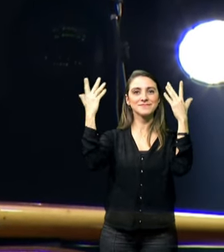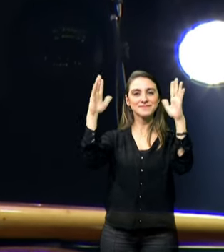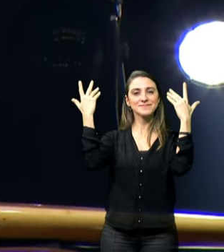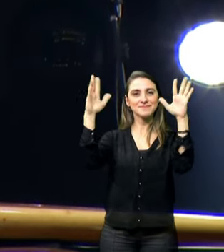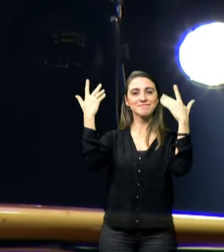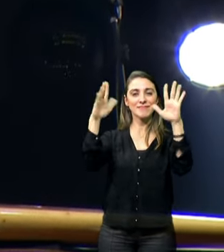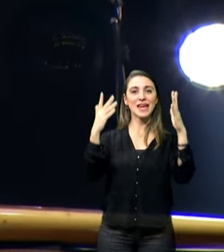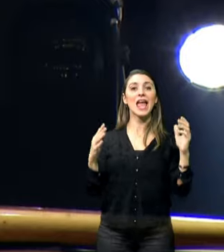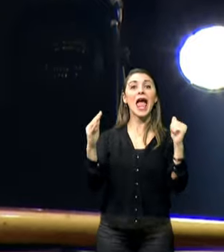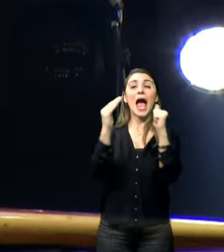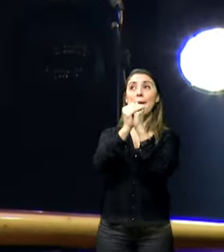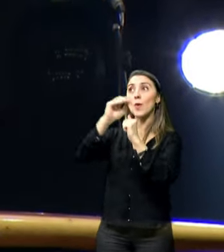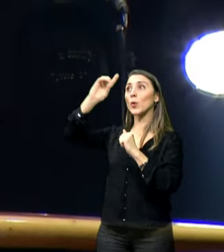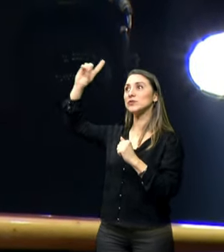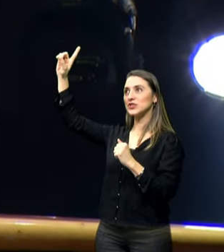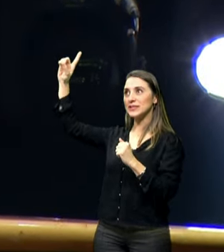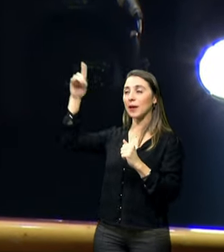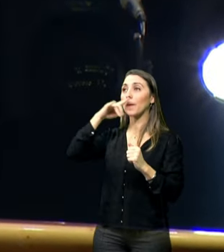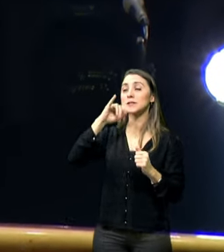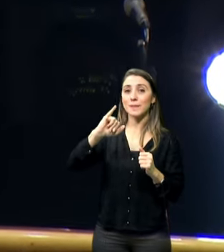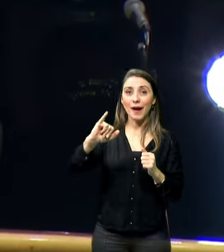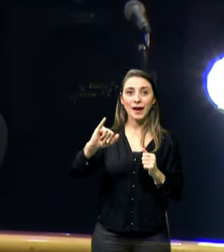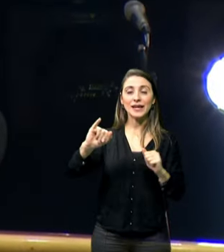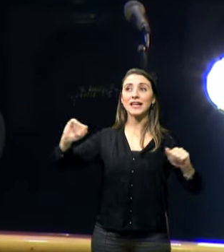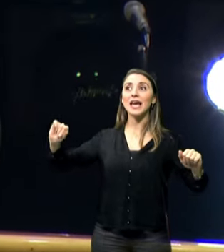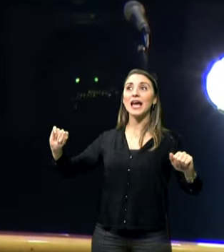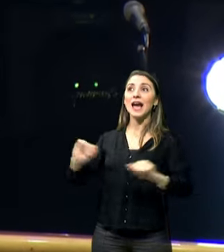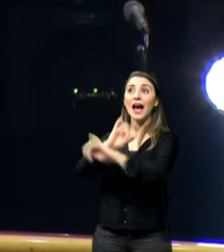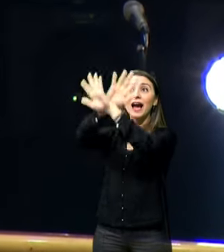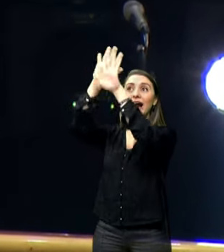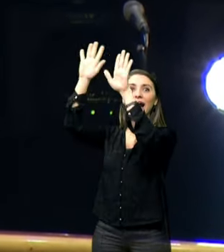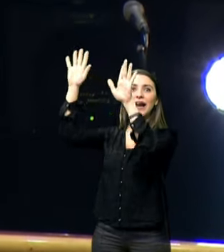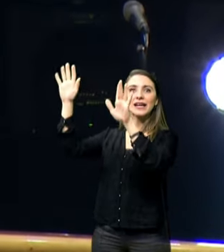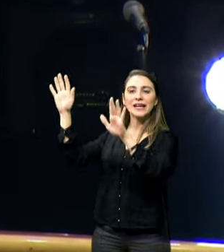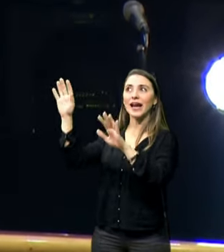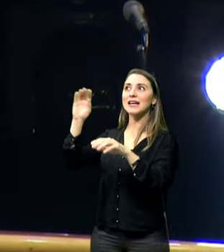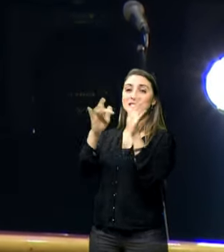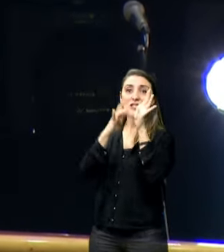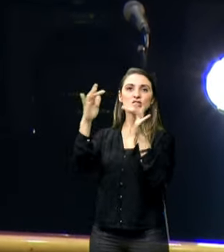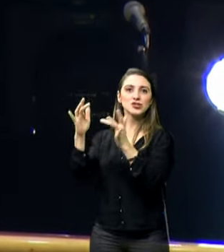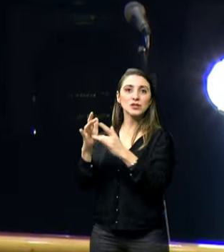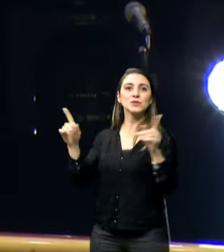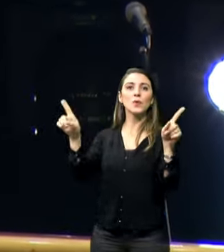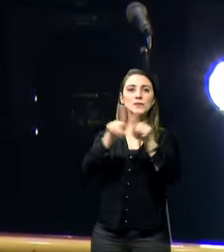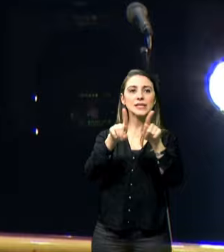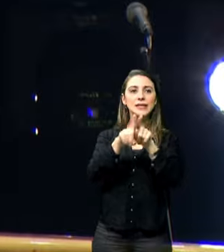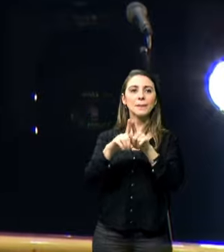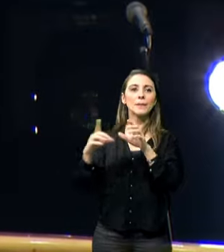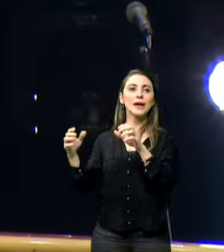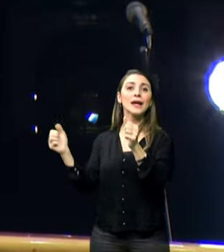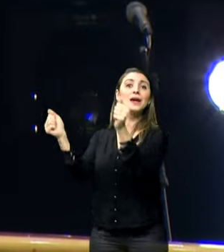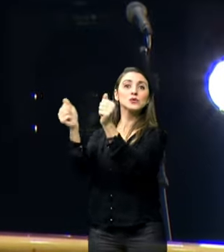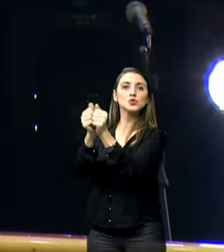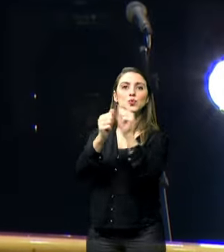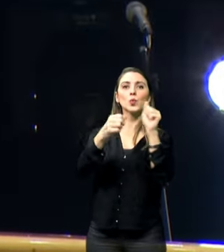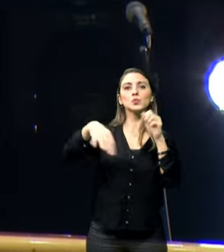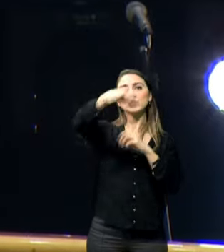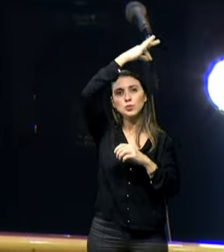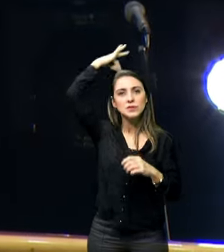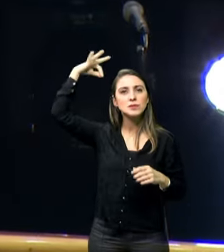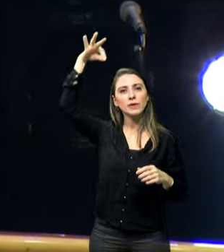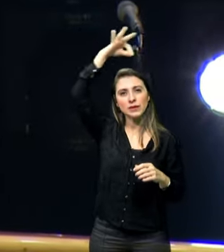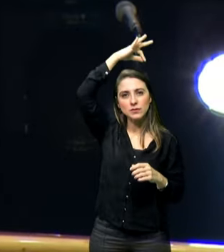Que o amor de Deus Pai, a graça de Cristo Jesus e a comunhão do Espírito Santo da promessa seja sobre cada